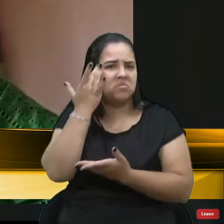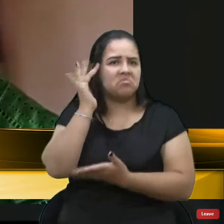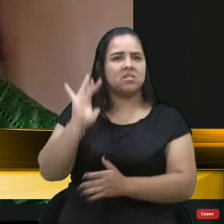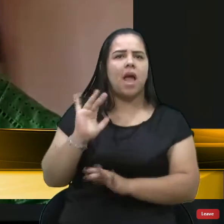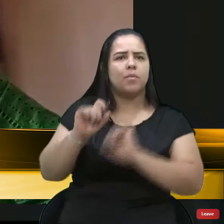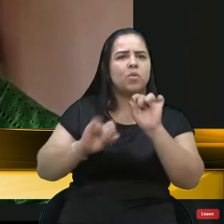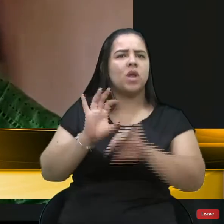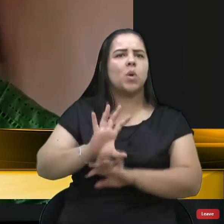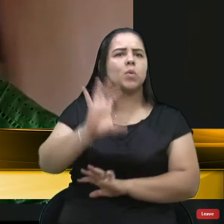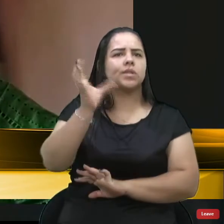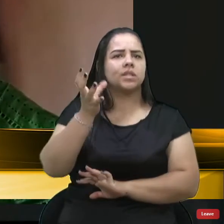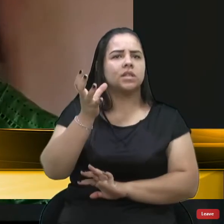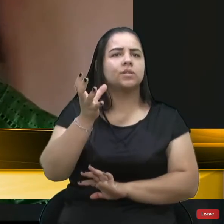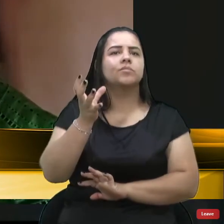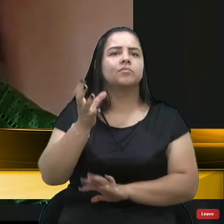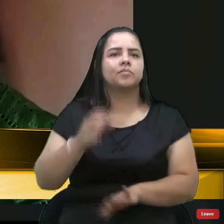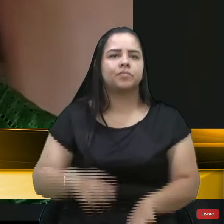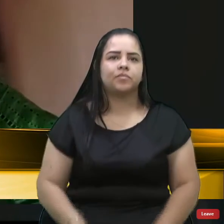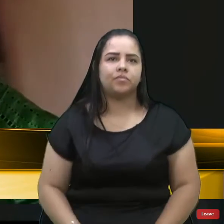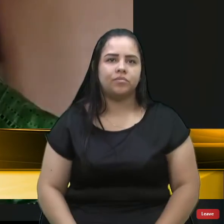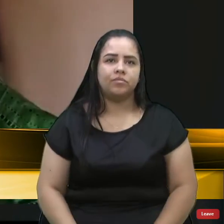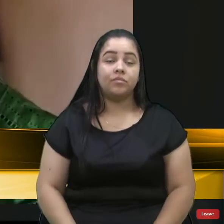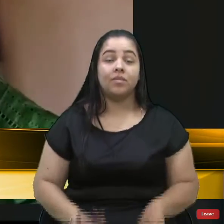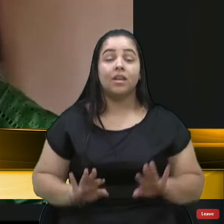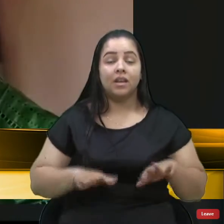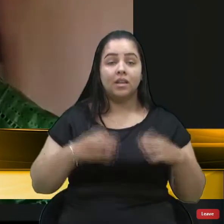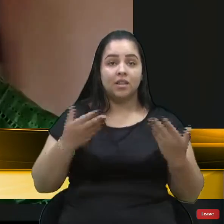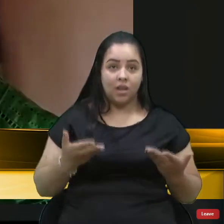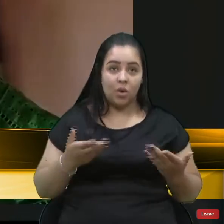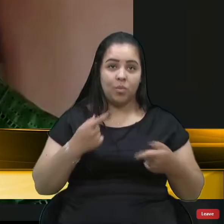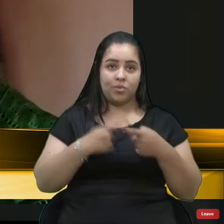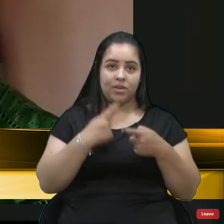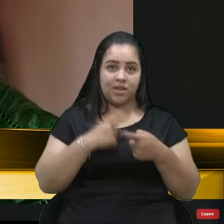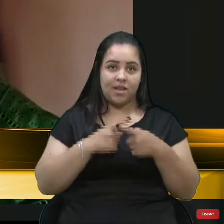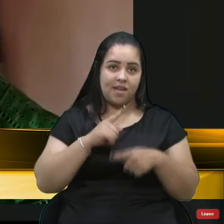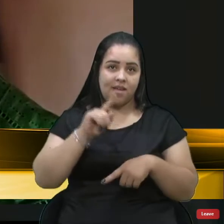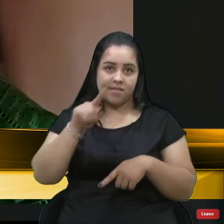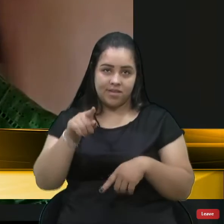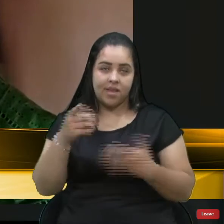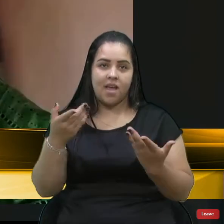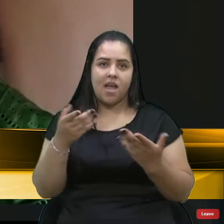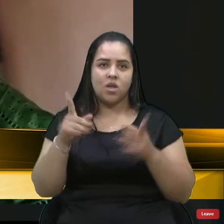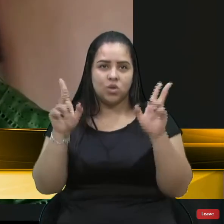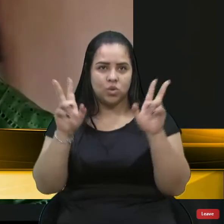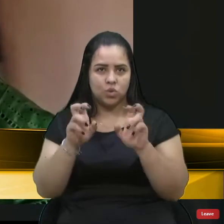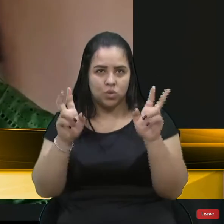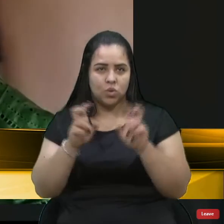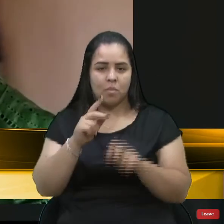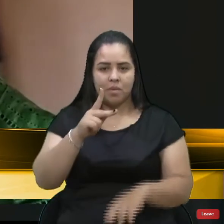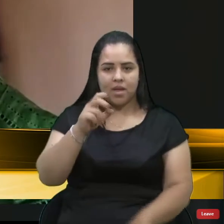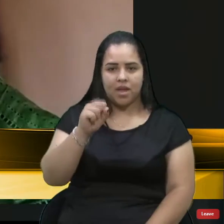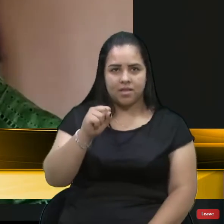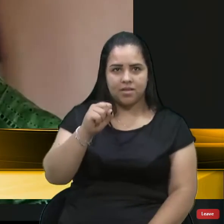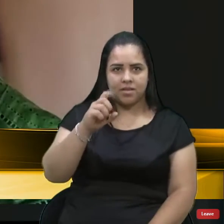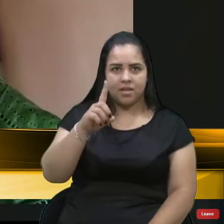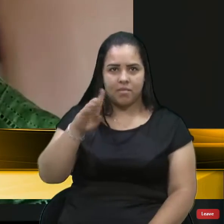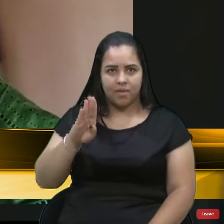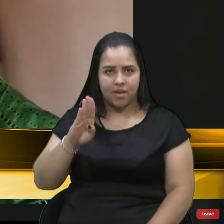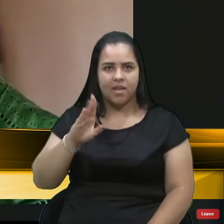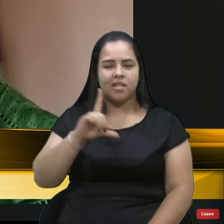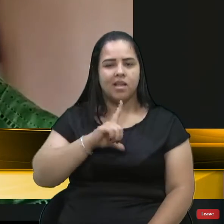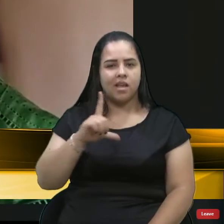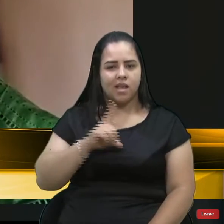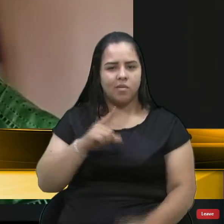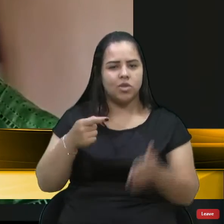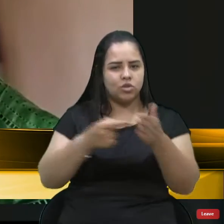né, uma das indicações que o PSDB fez, juntamente com a vereadora Marisol Santos, que também tem bastante propriedade a respeito